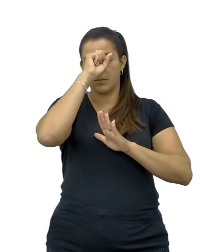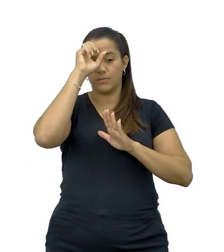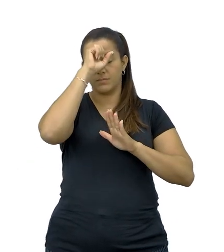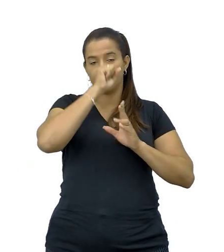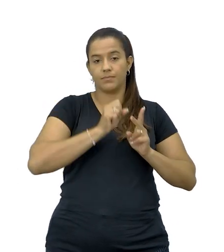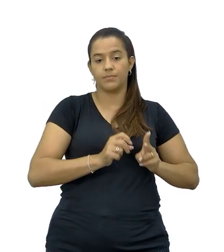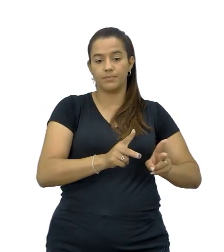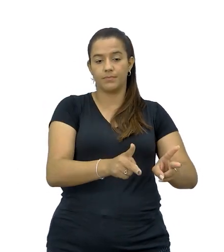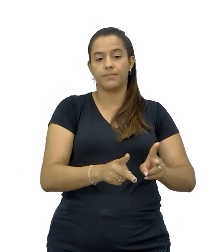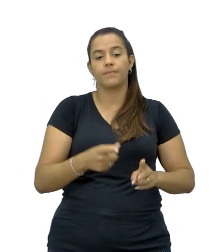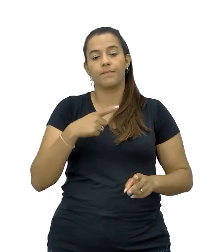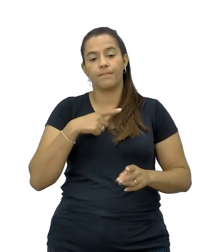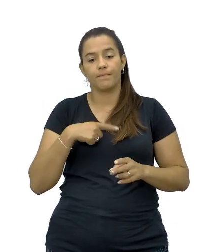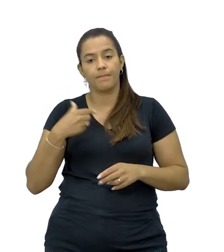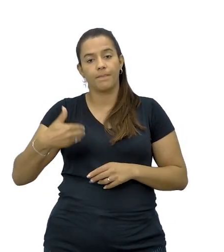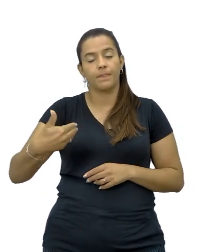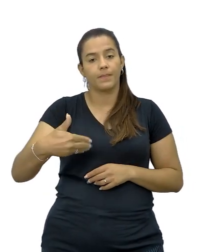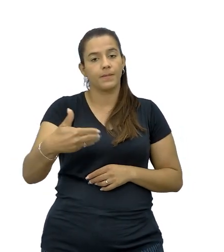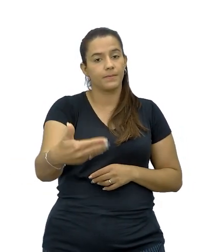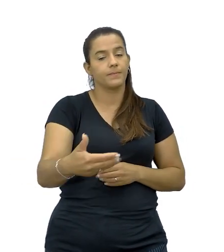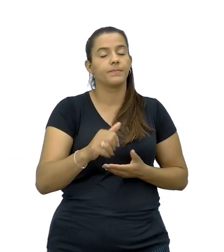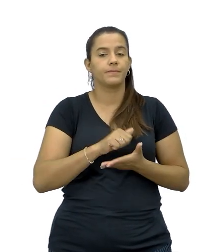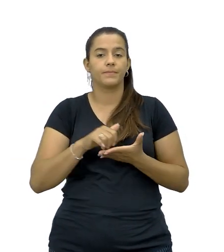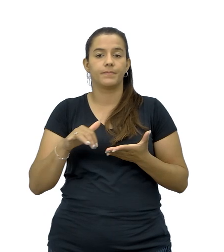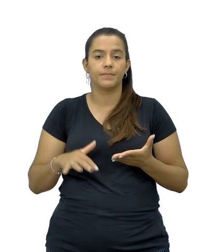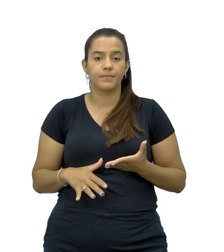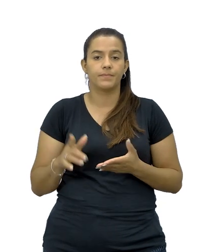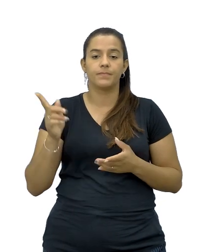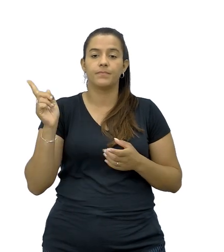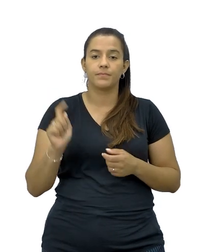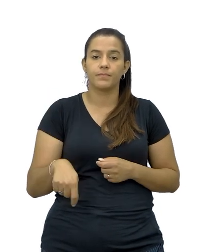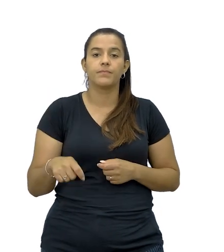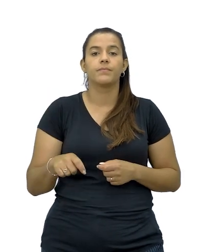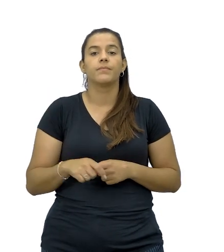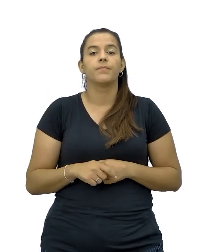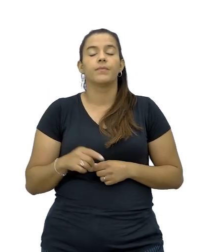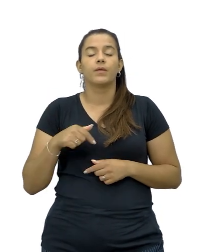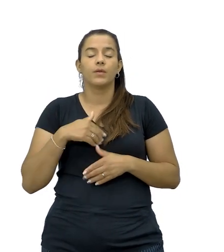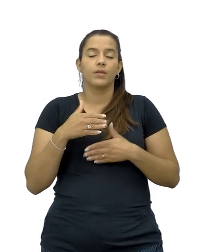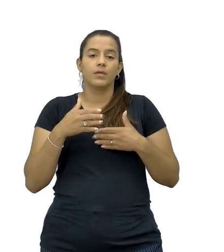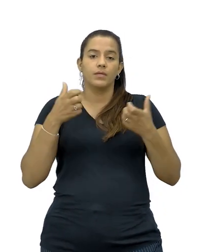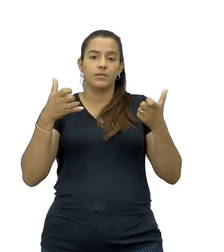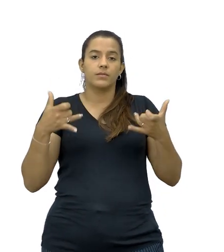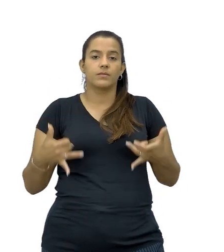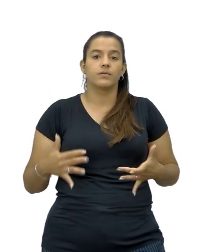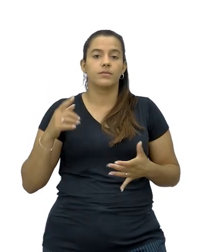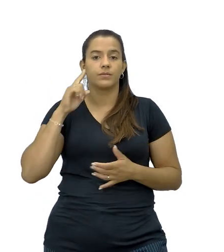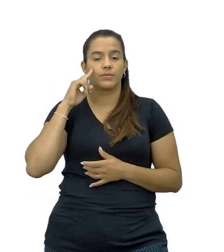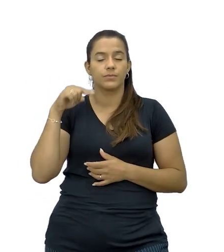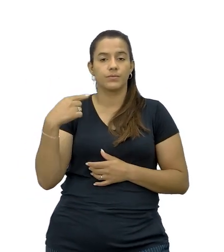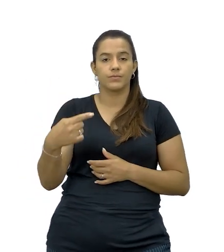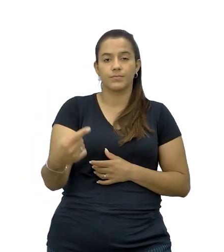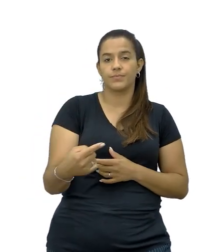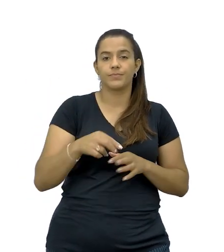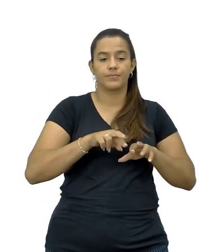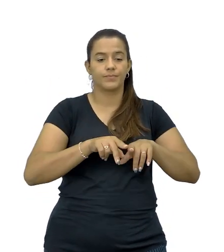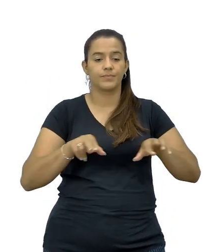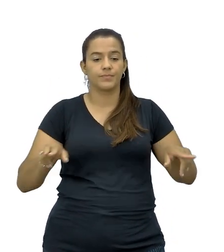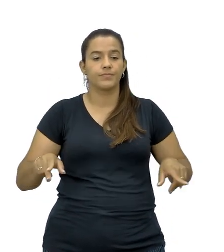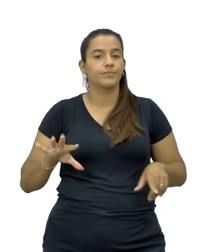né, nas nossas sequências de atividades, e dão o tom das questões do cotidiano, da vida,